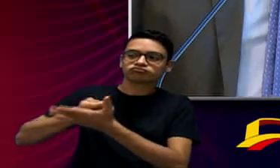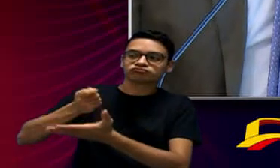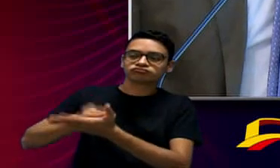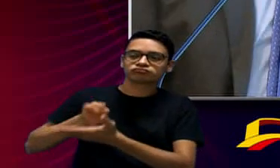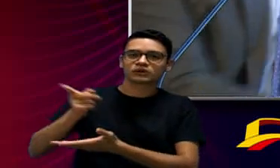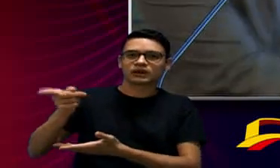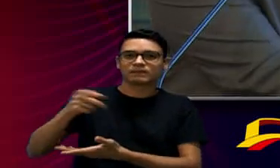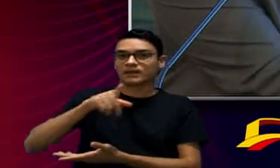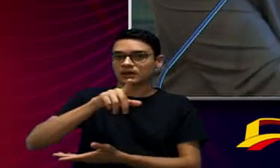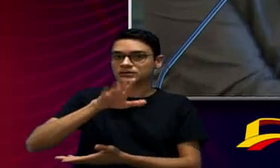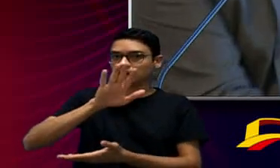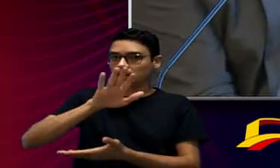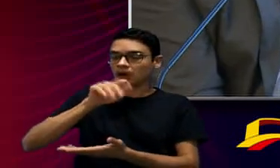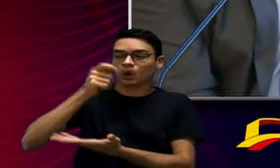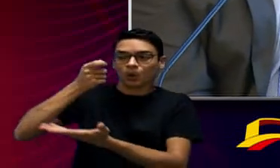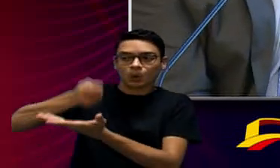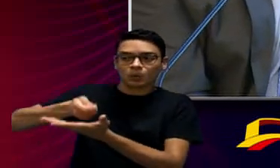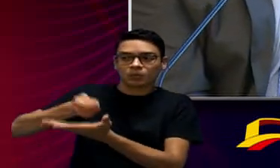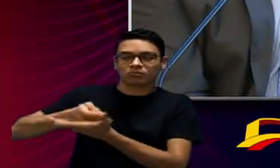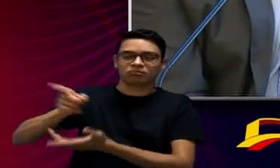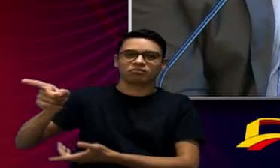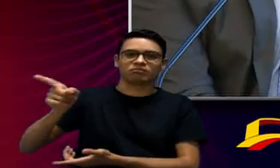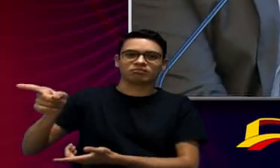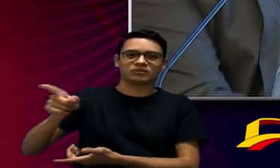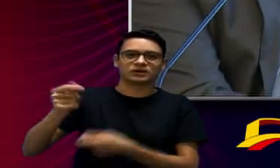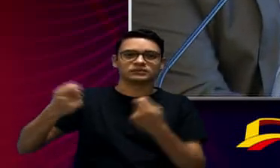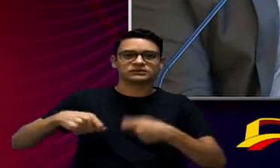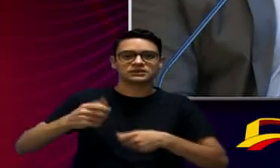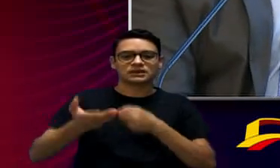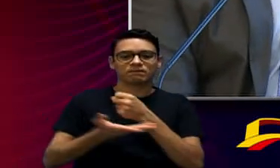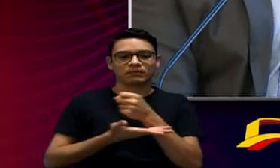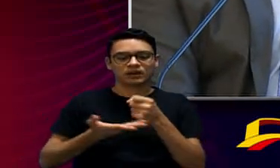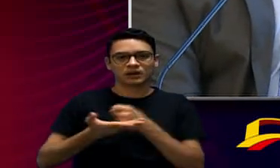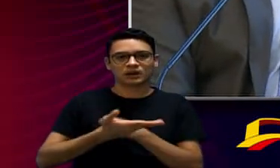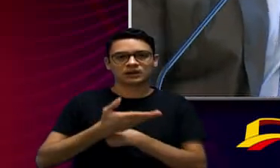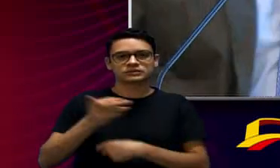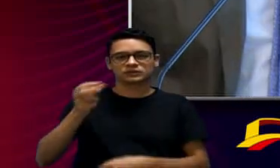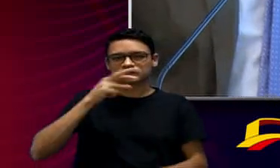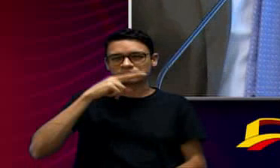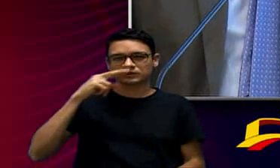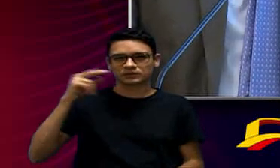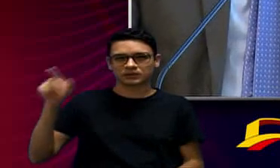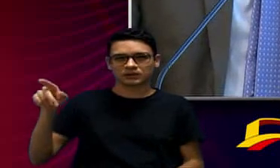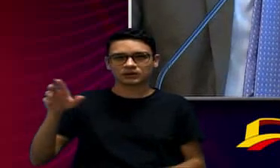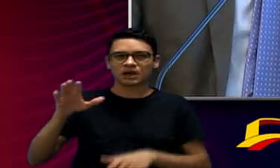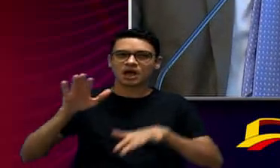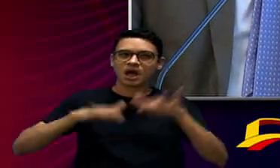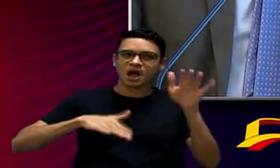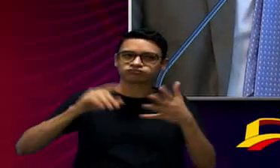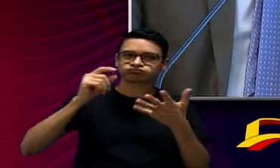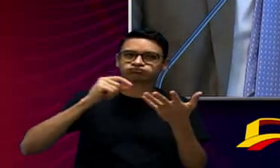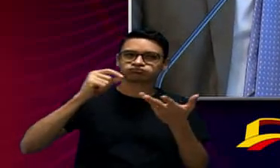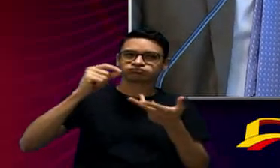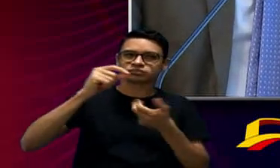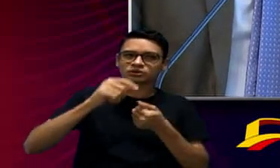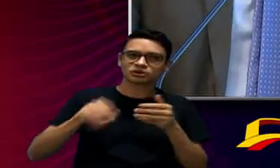excelente, mas cobrá-lo. Né? Nós vemos muitas vezes que a base do prefeito chega a algumas questões, aqui